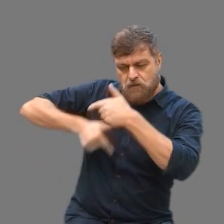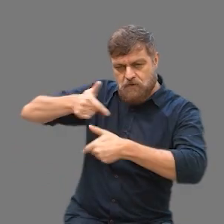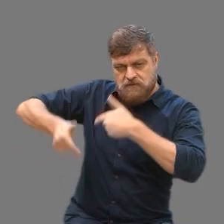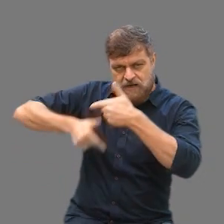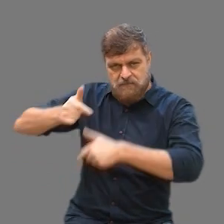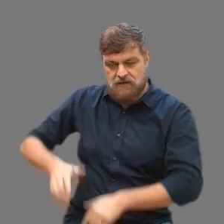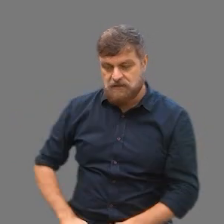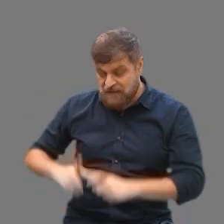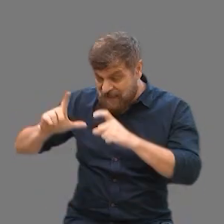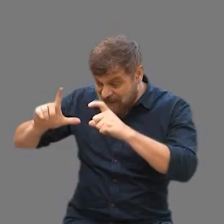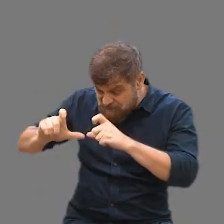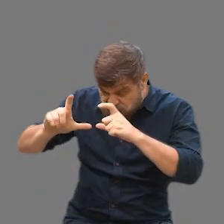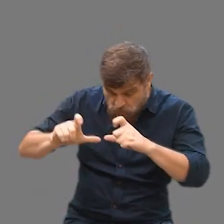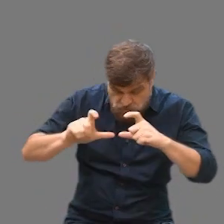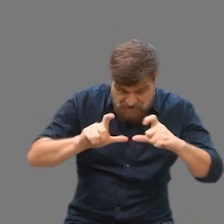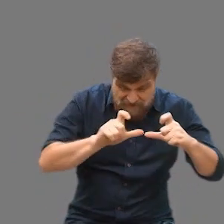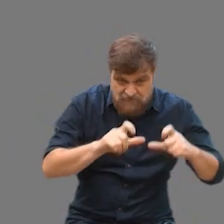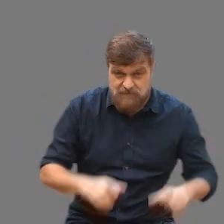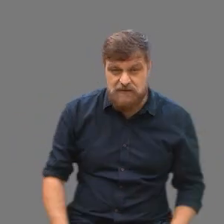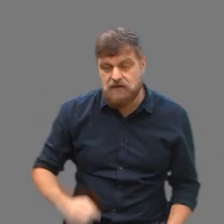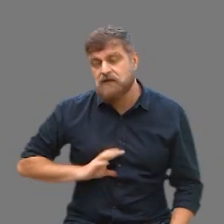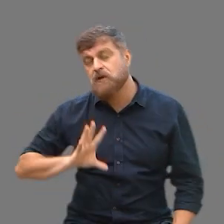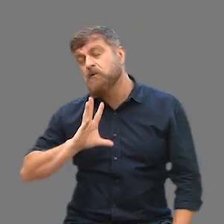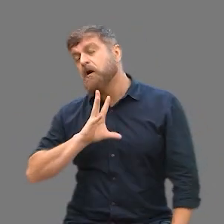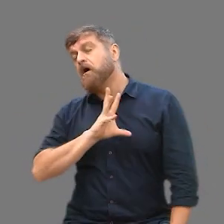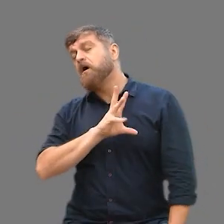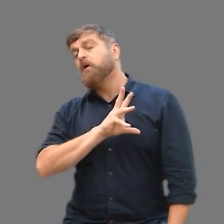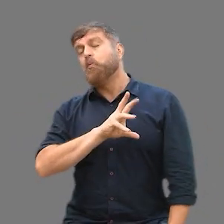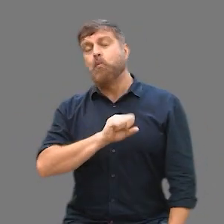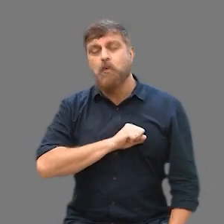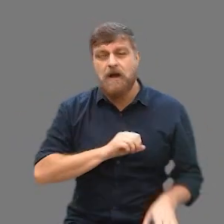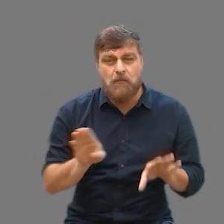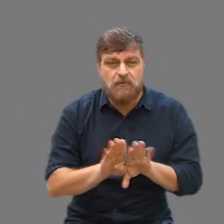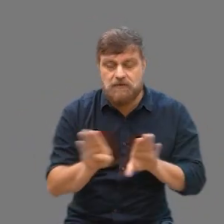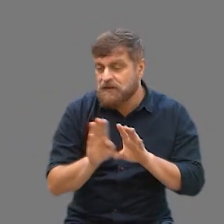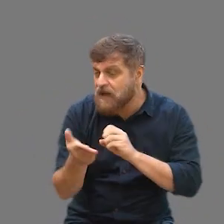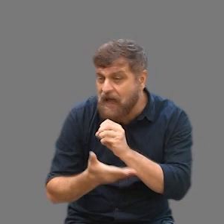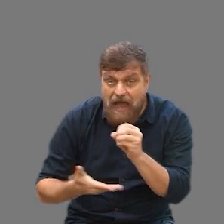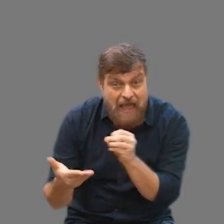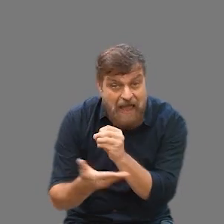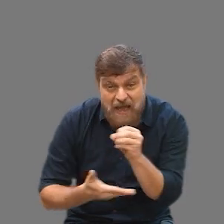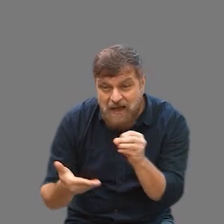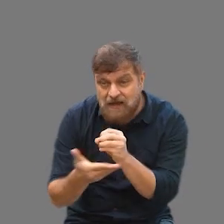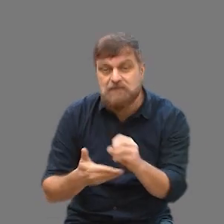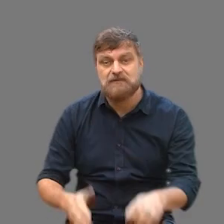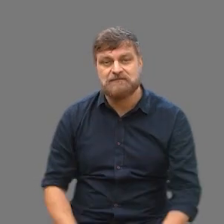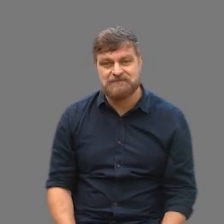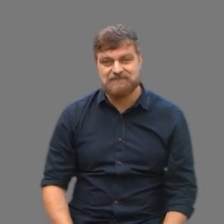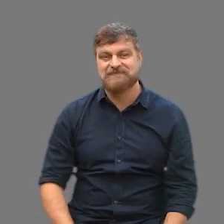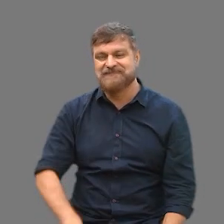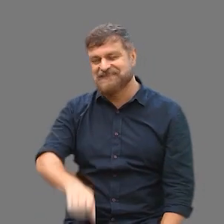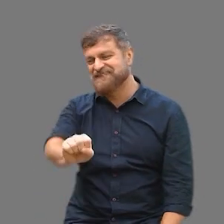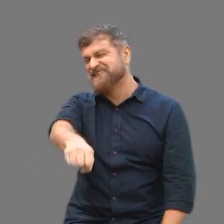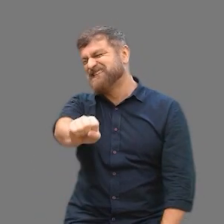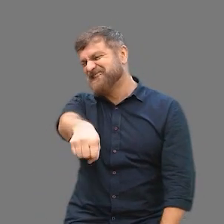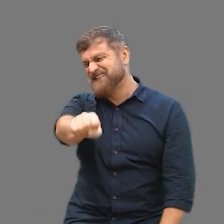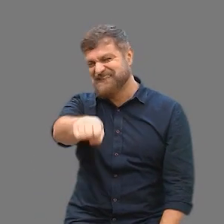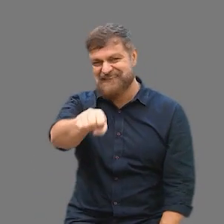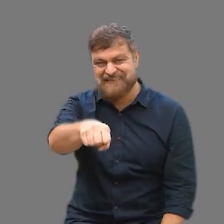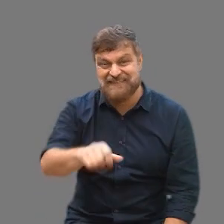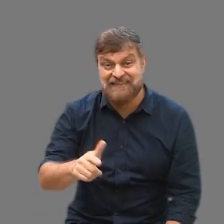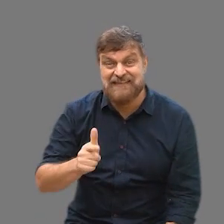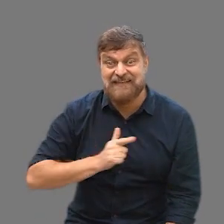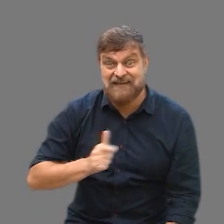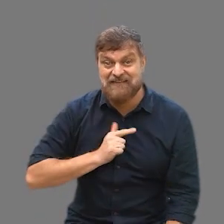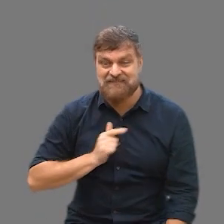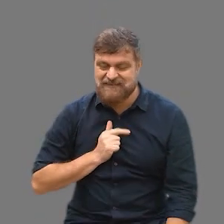e a fotografia, que é algo que eu amo também, é essencial, né? Você mesmo que tira aquelas fotos? Sim! Tem